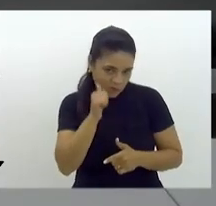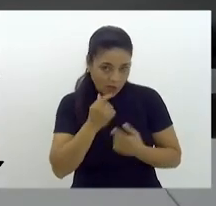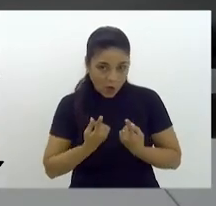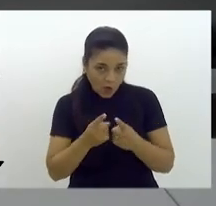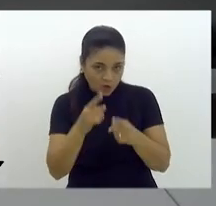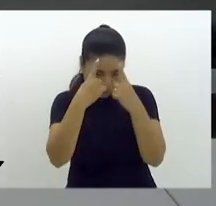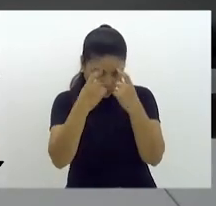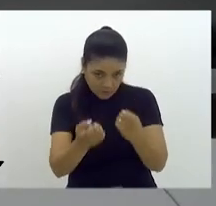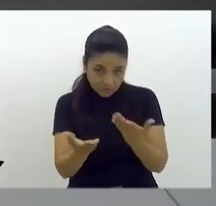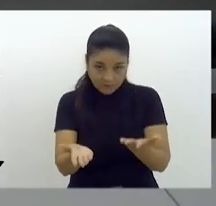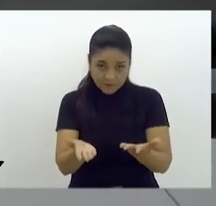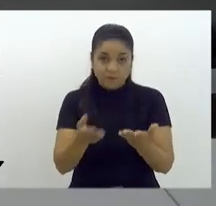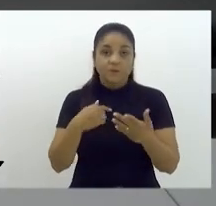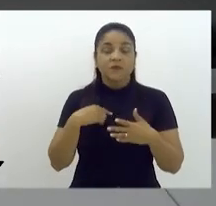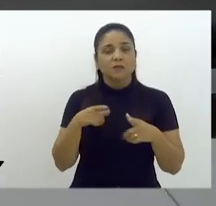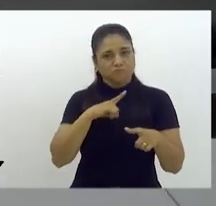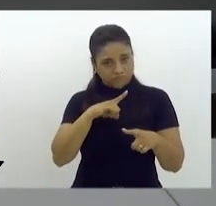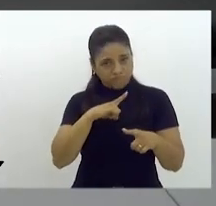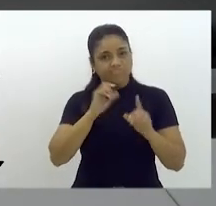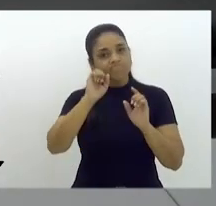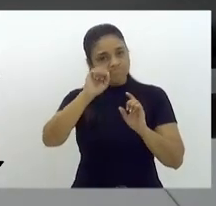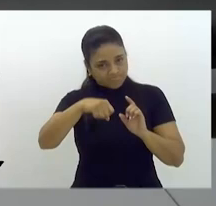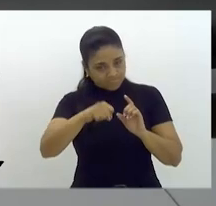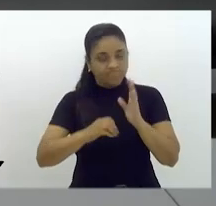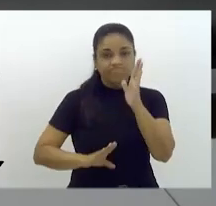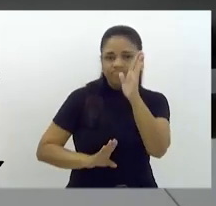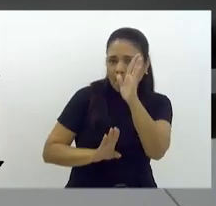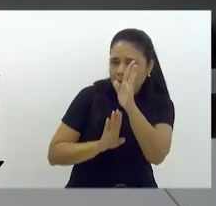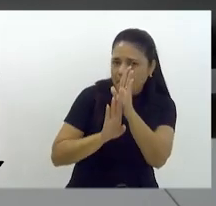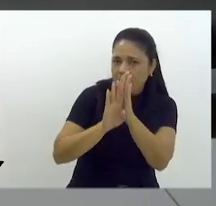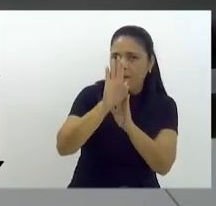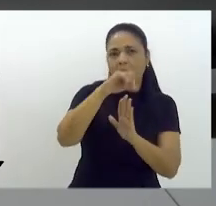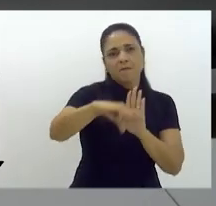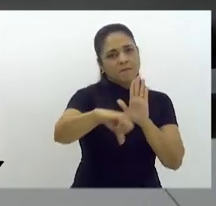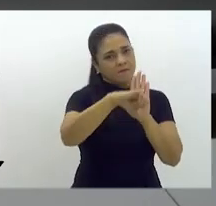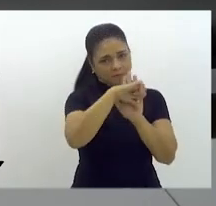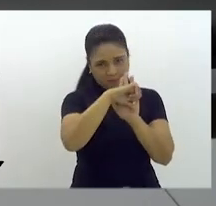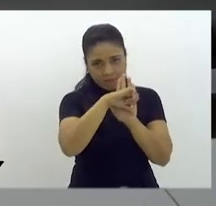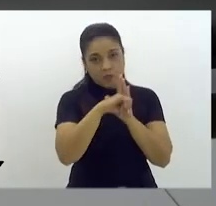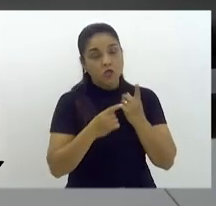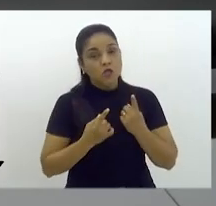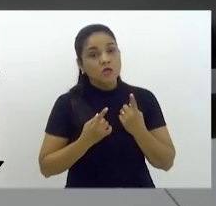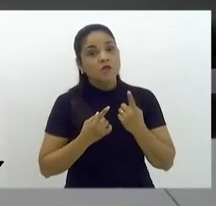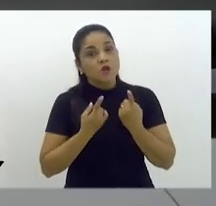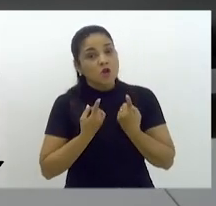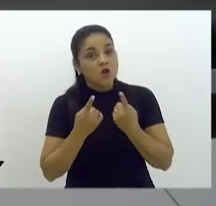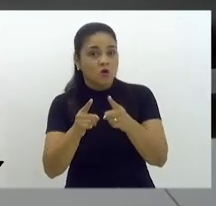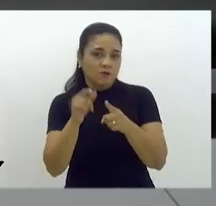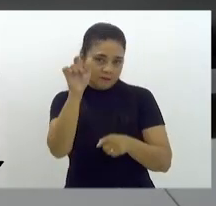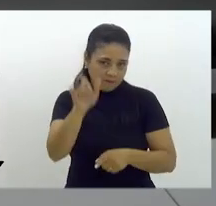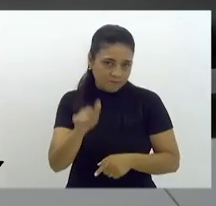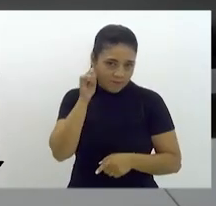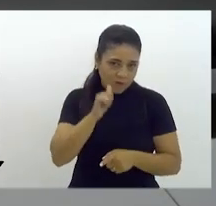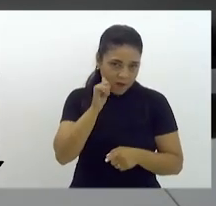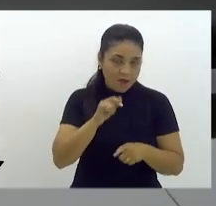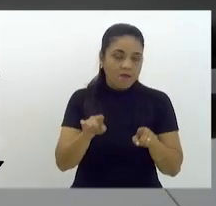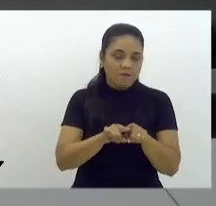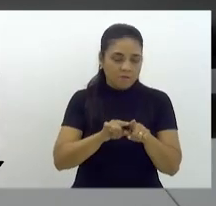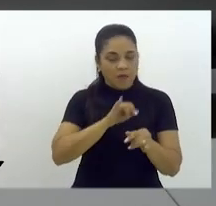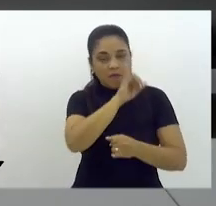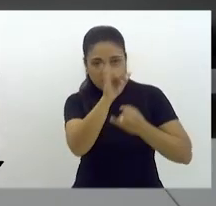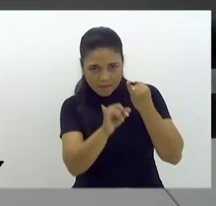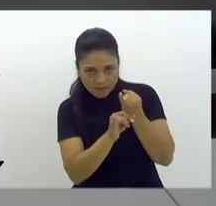que sim houve um aumento considerável de crimes genéricos em relação à informática